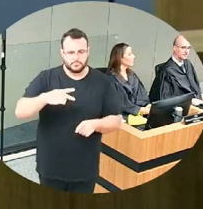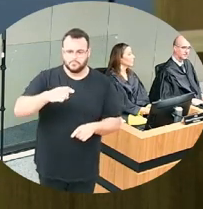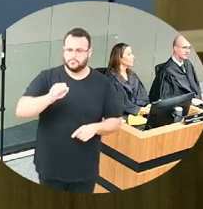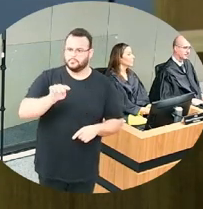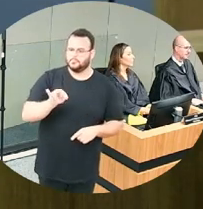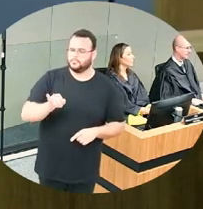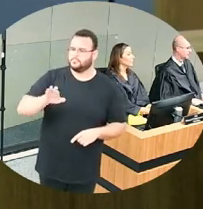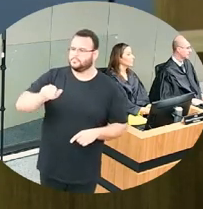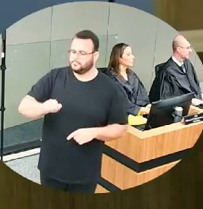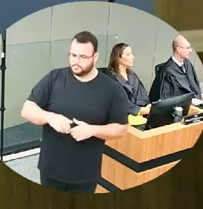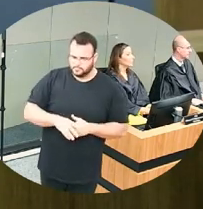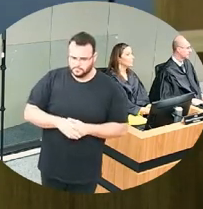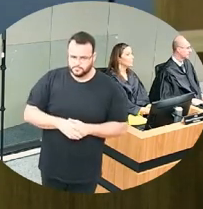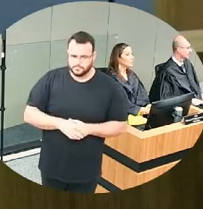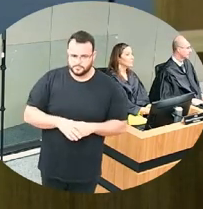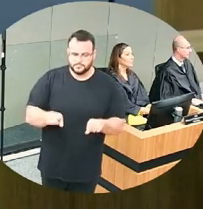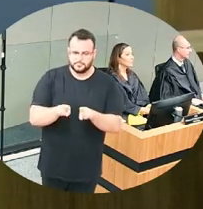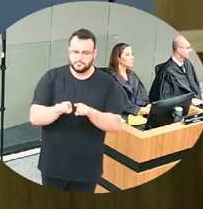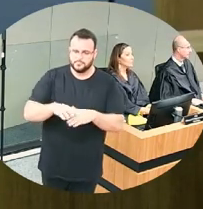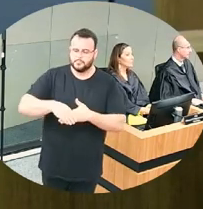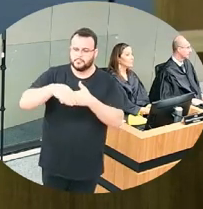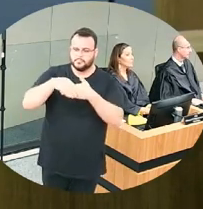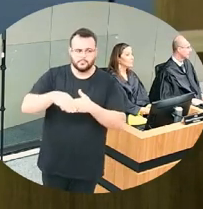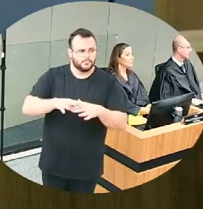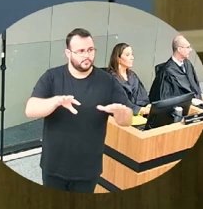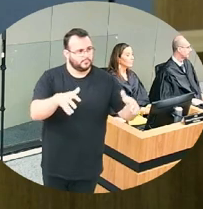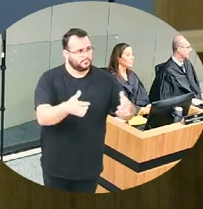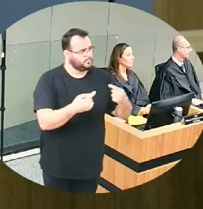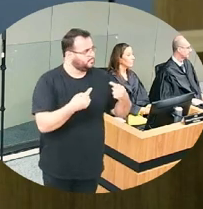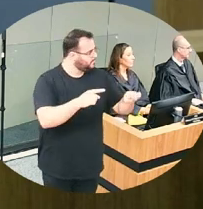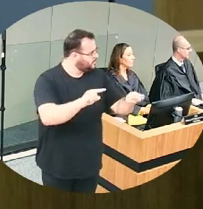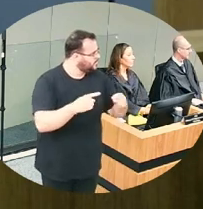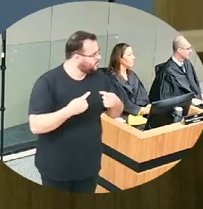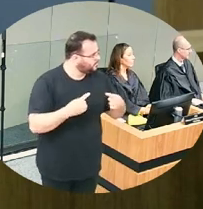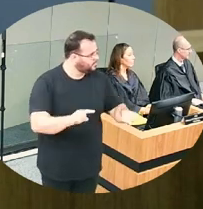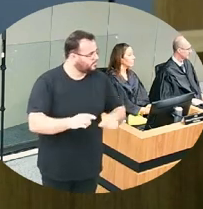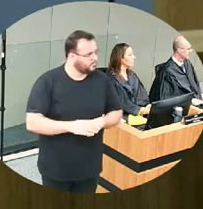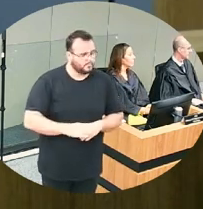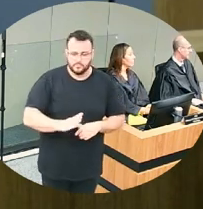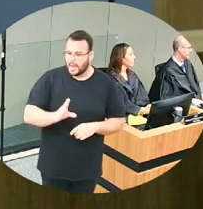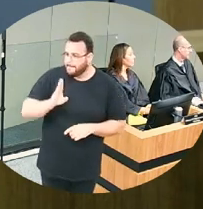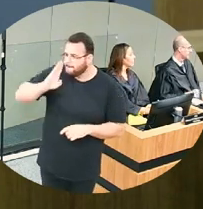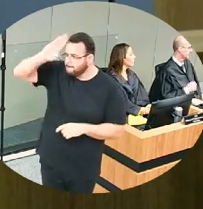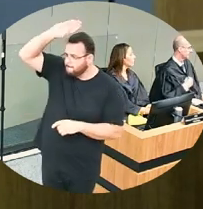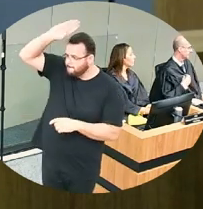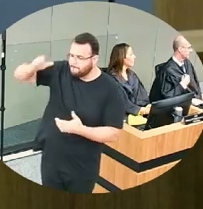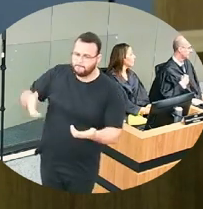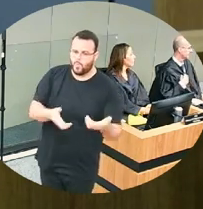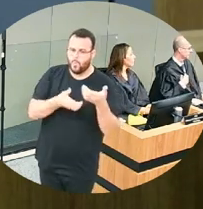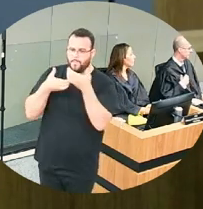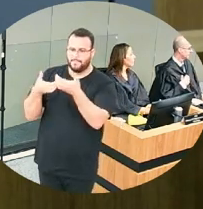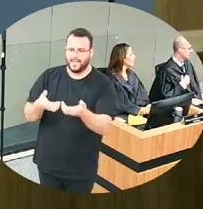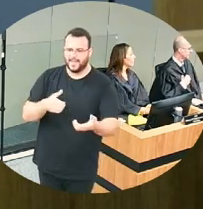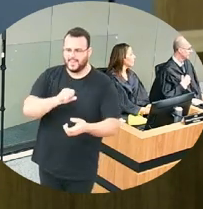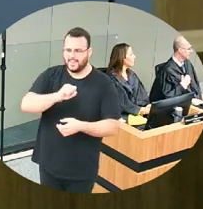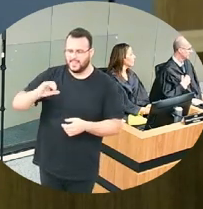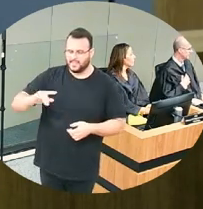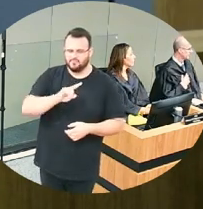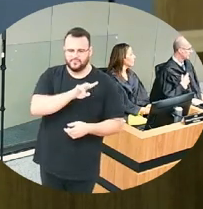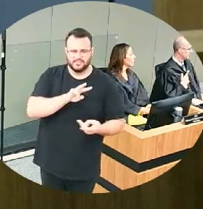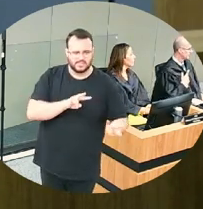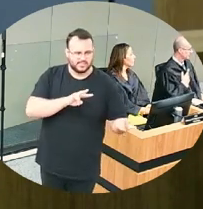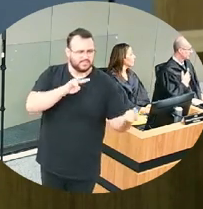filite quero aqui cumprimentar a banda dos nossos bombeiros de Santa Catarina dizer que vocês